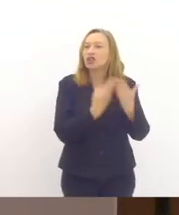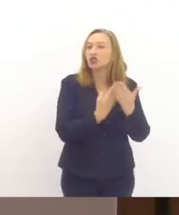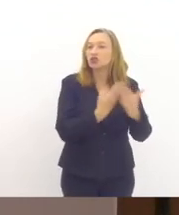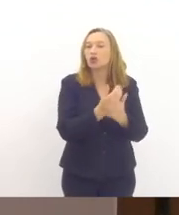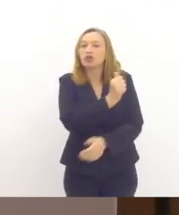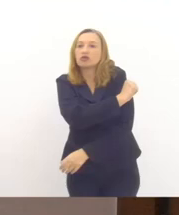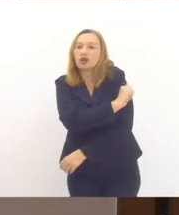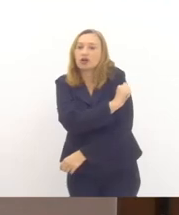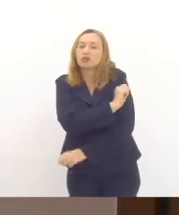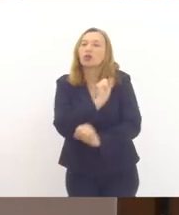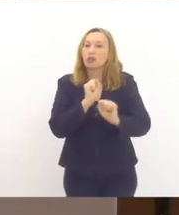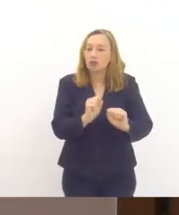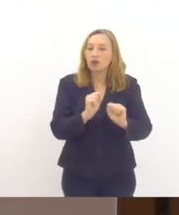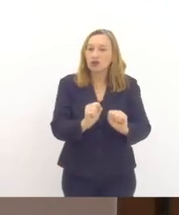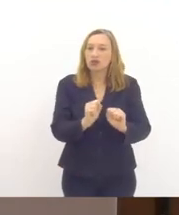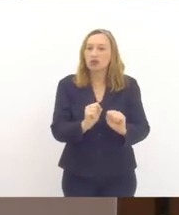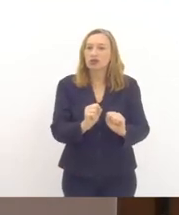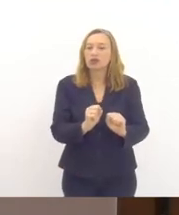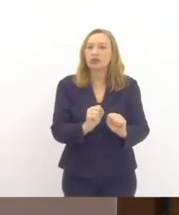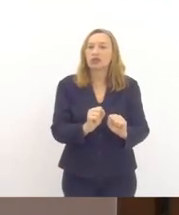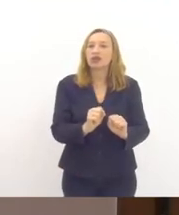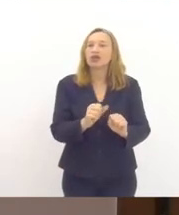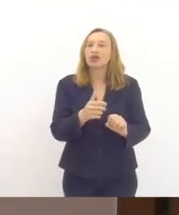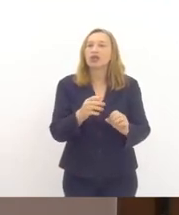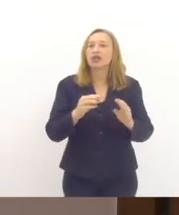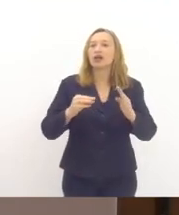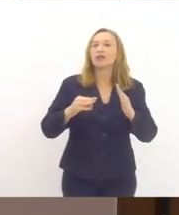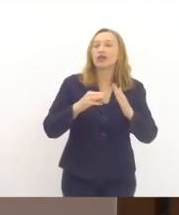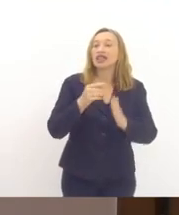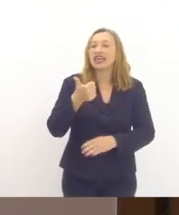também ocupado. E a meta 15, ela